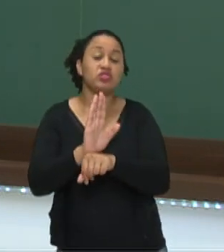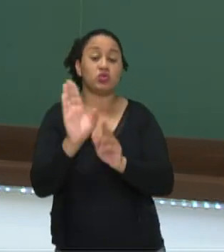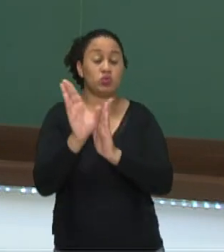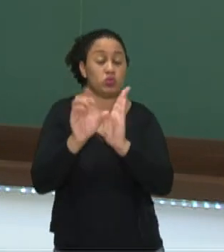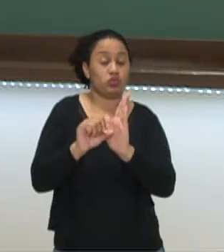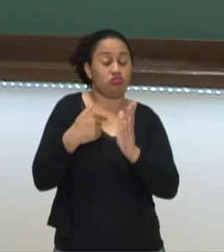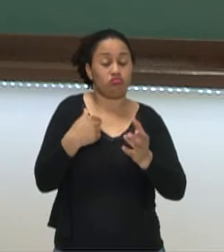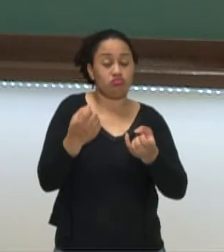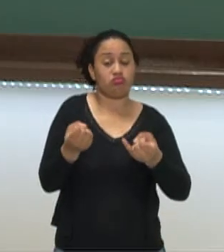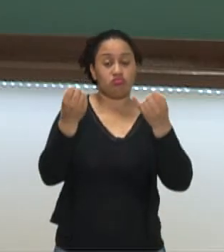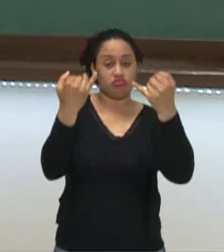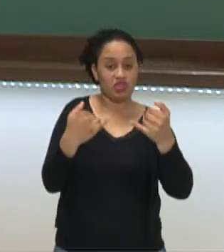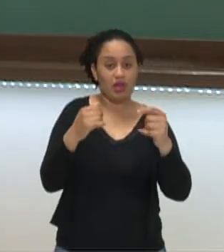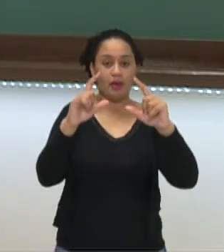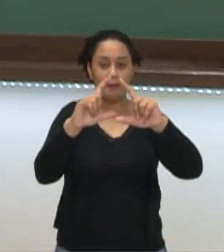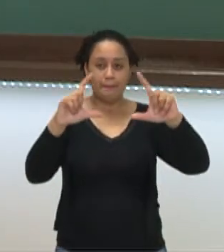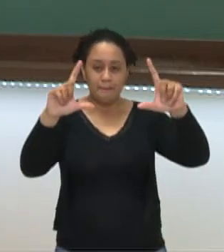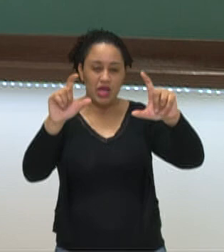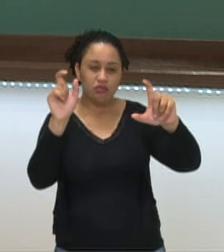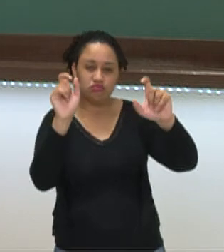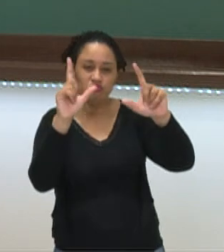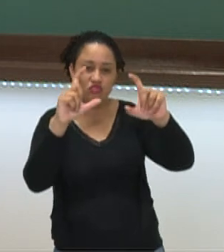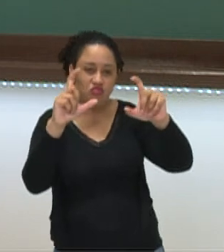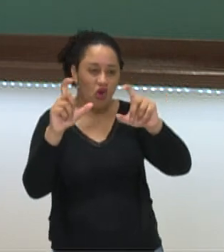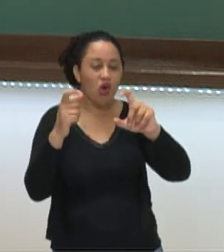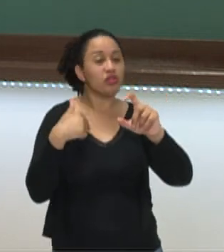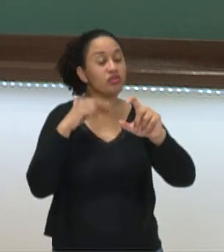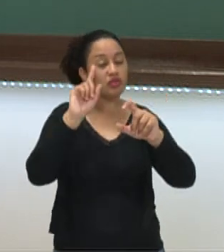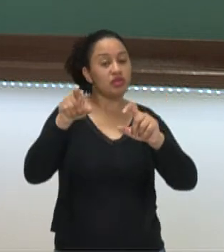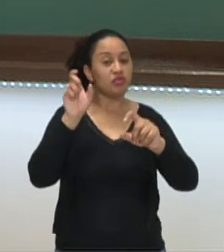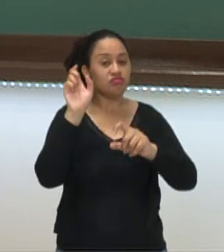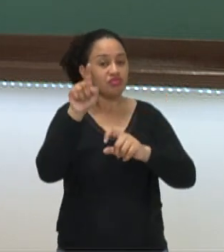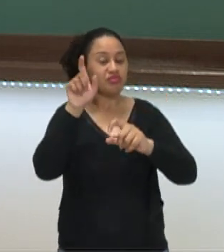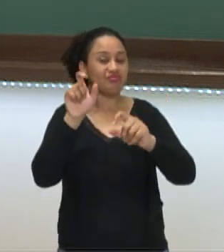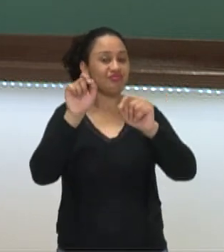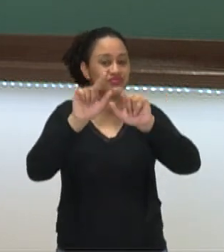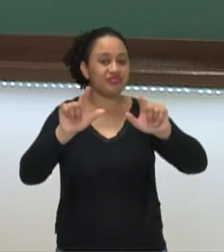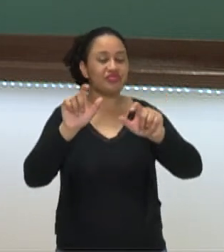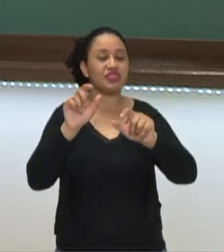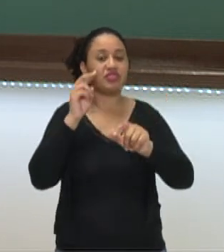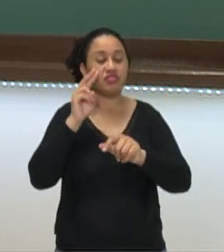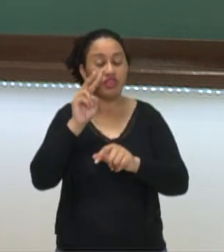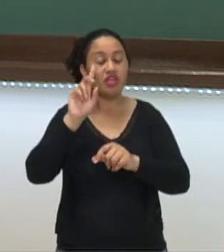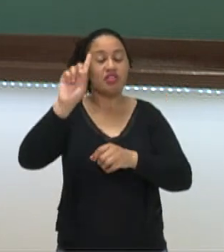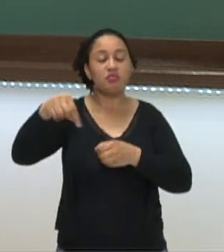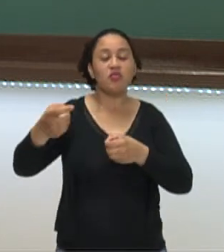nós falamos. Printa a tela, anota aí, fotografa para acessar logo depois. E nós